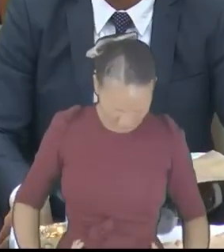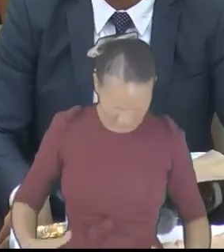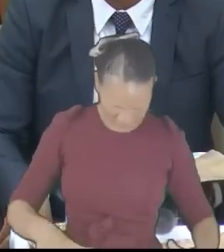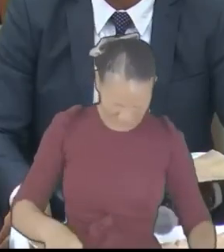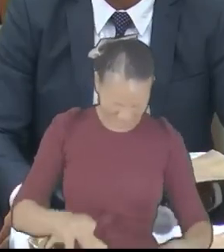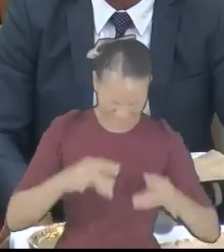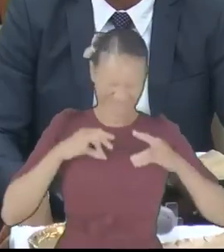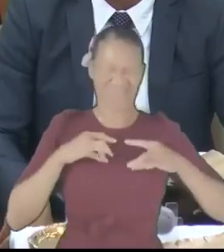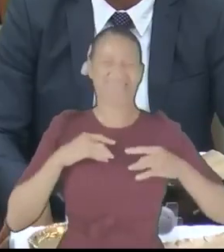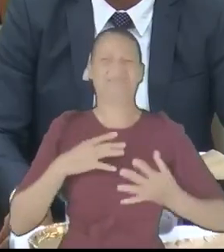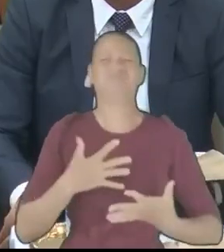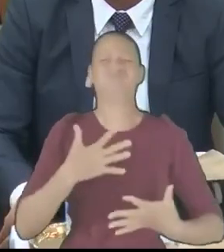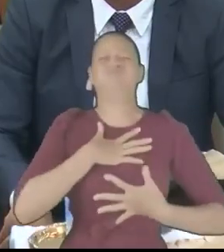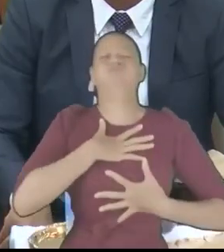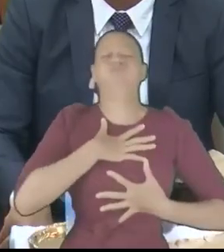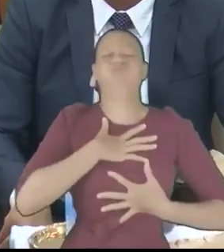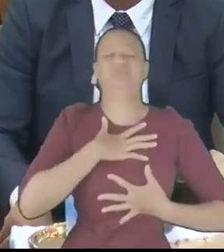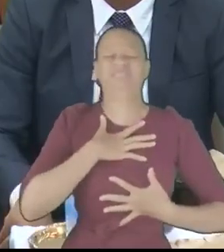essa dívida.